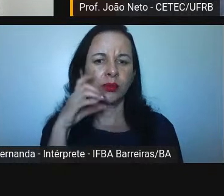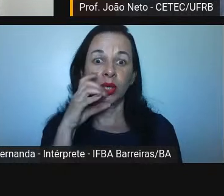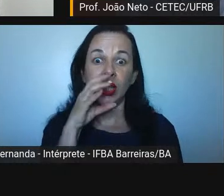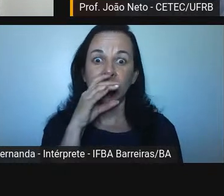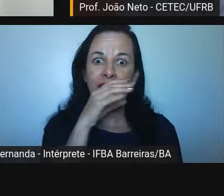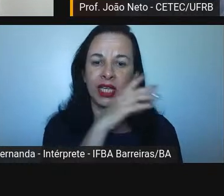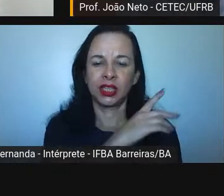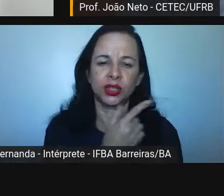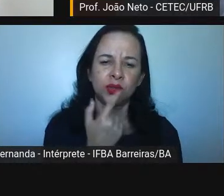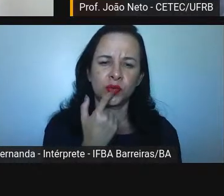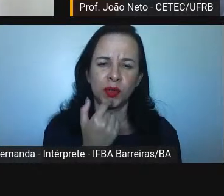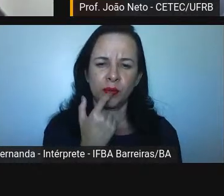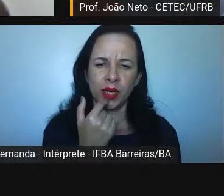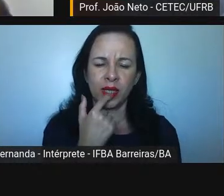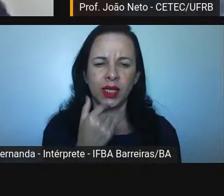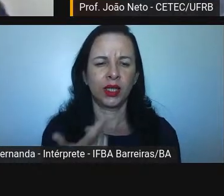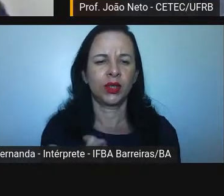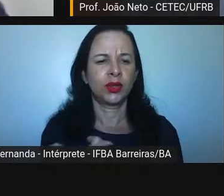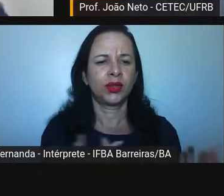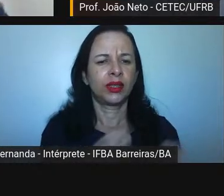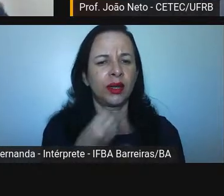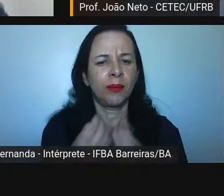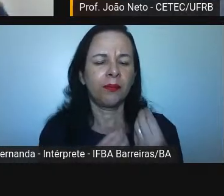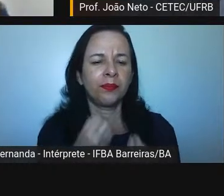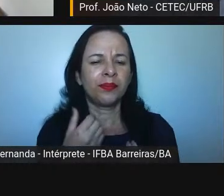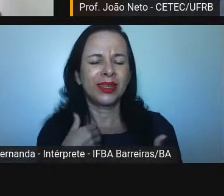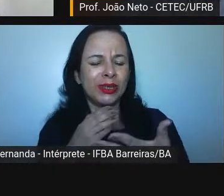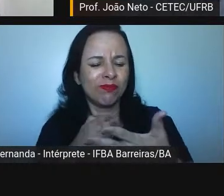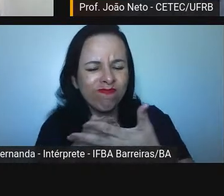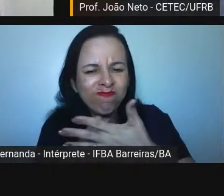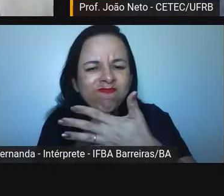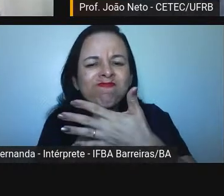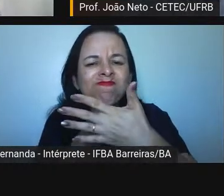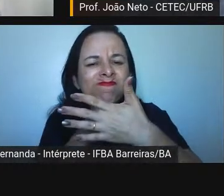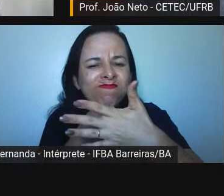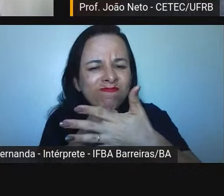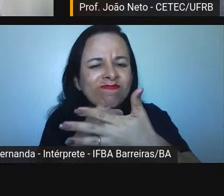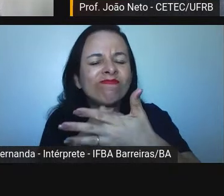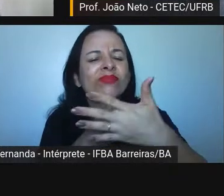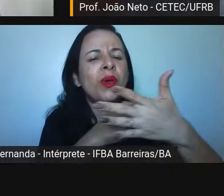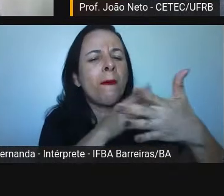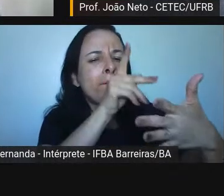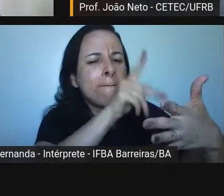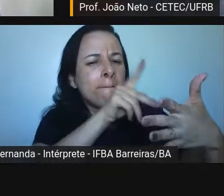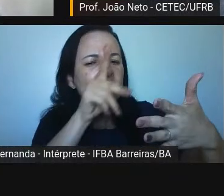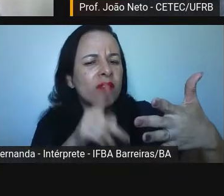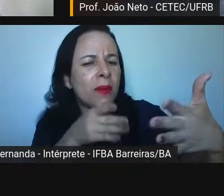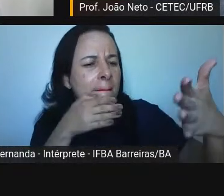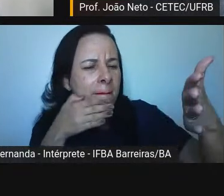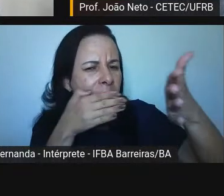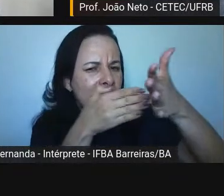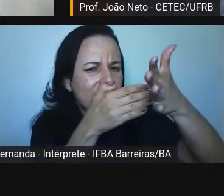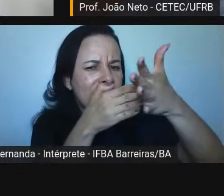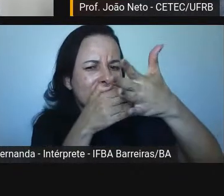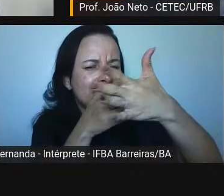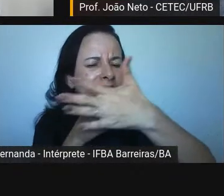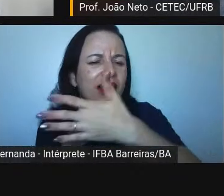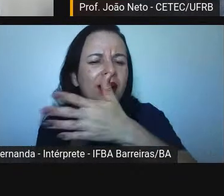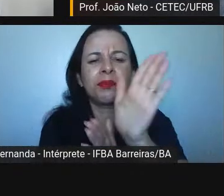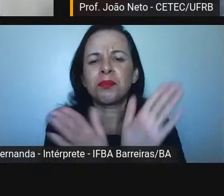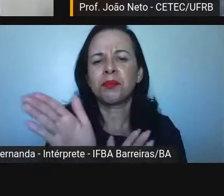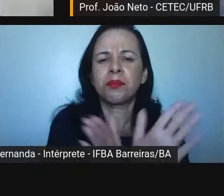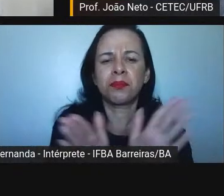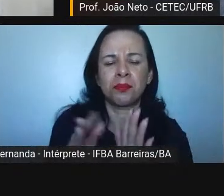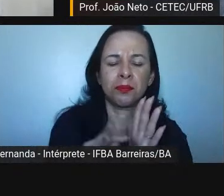o branco e naquela hora eu me senti limitado como professor é porque pelo pouco acesso